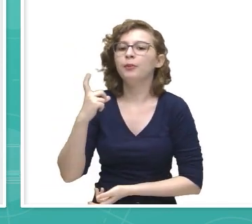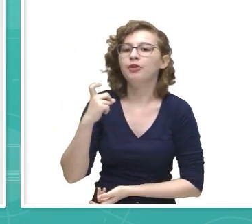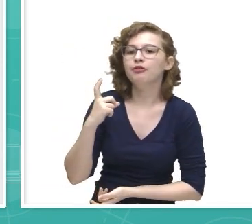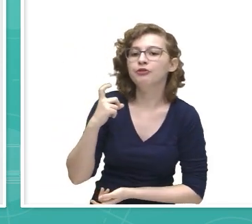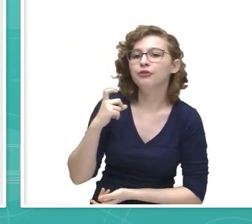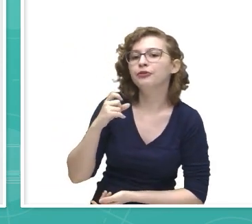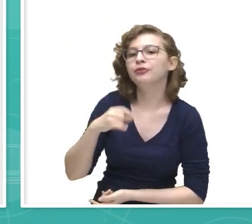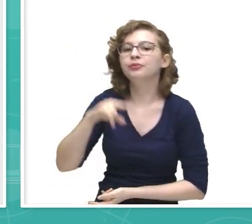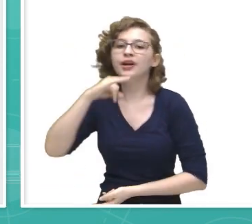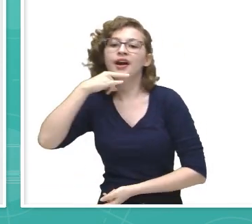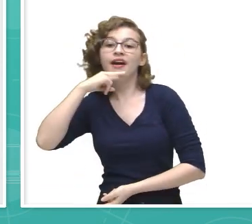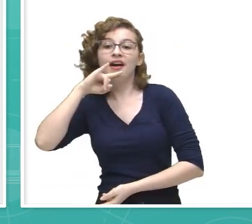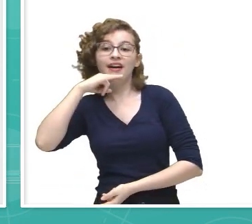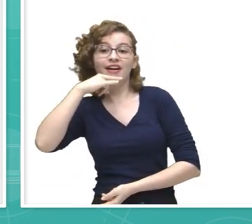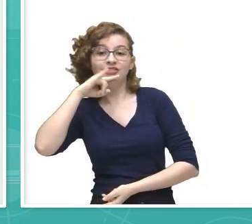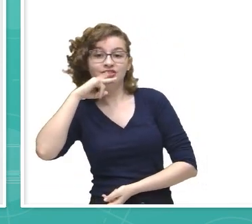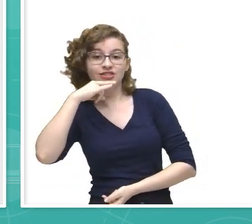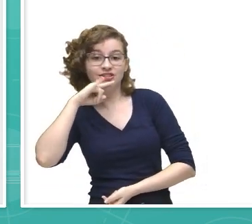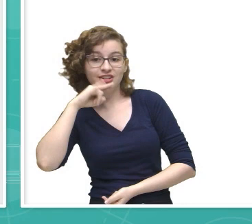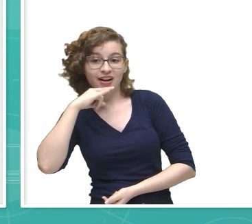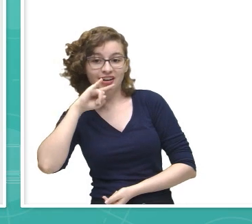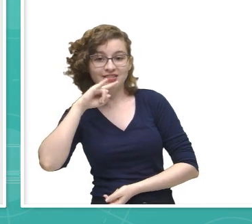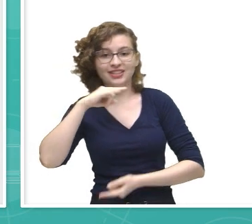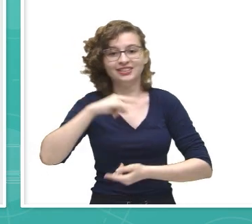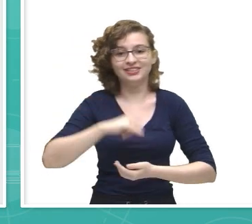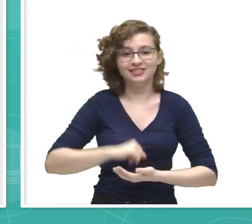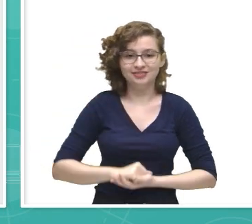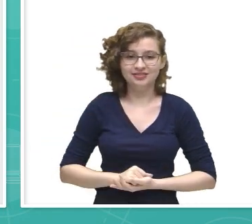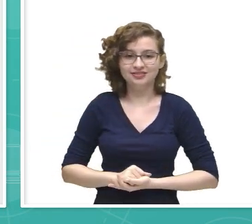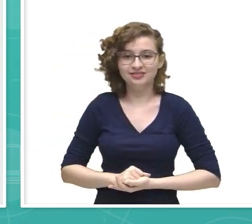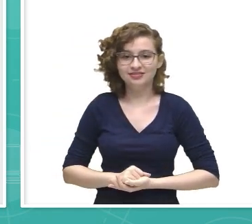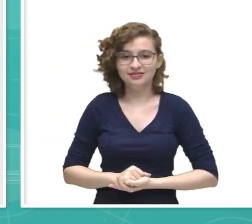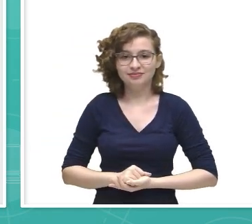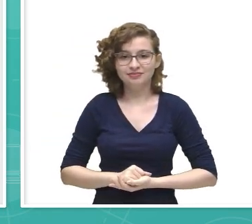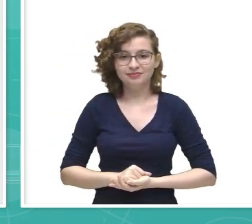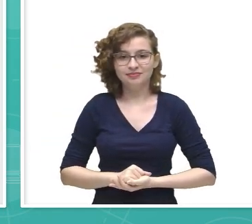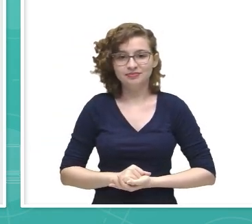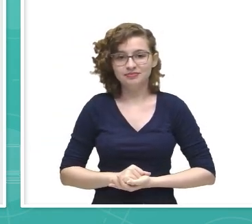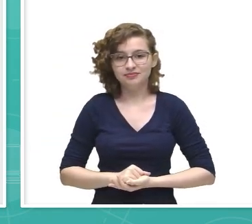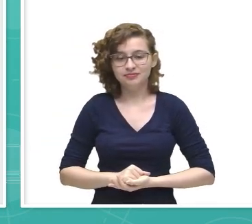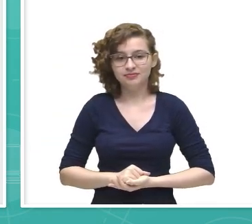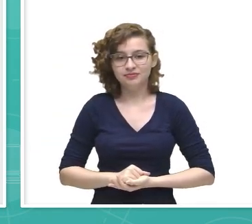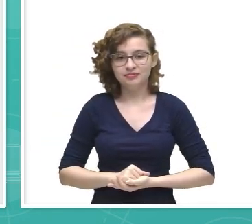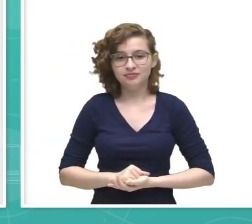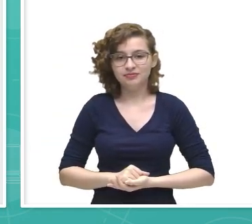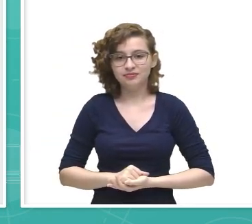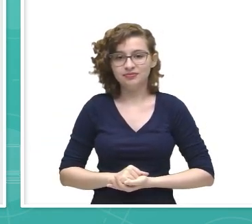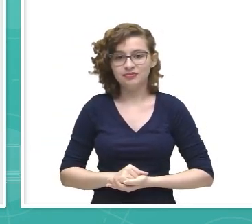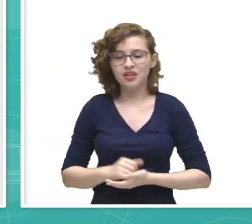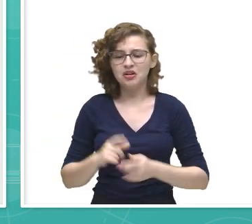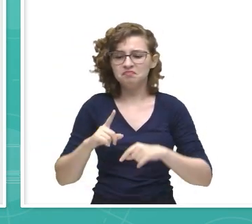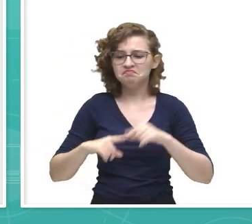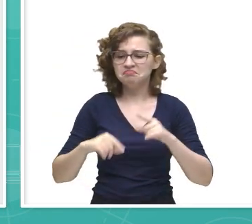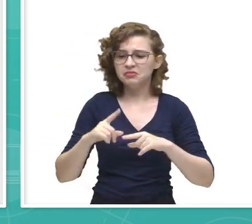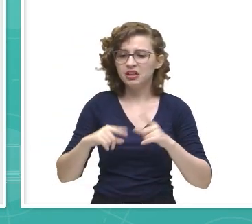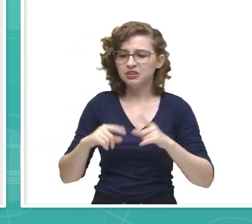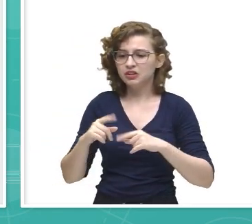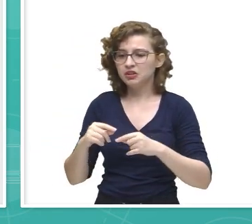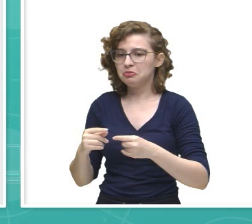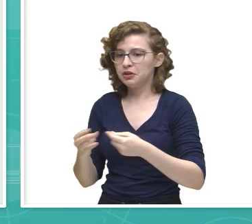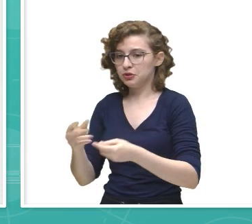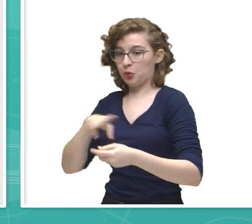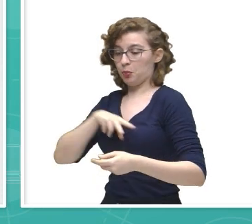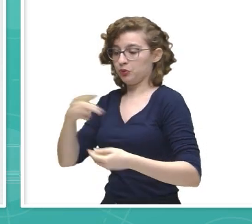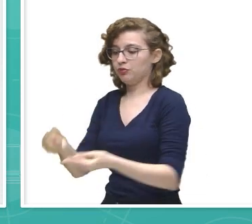que é algo que hoje similar à cachaça, eram utensílios que os índios recebiam